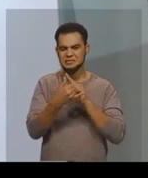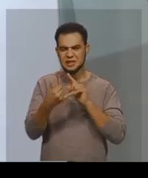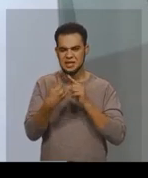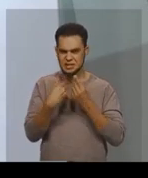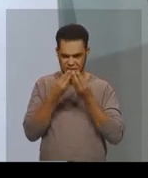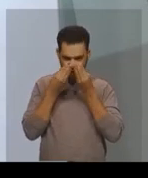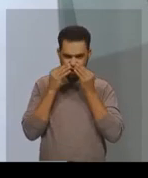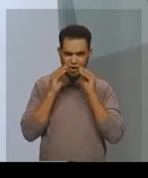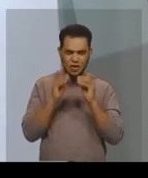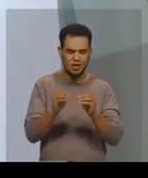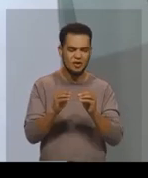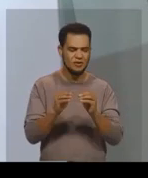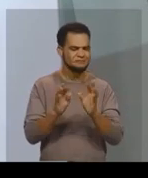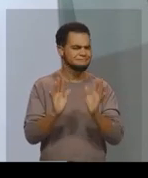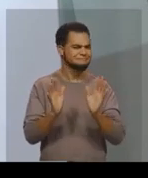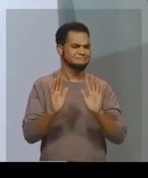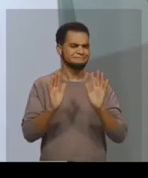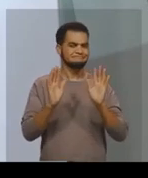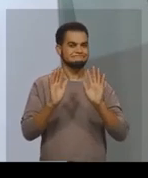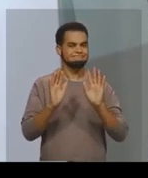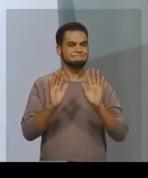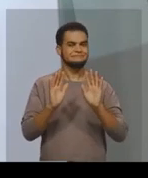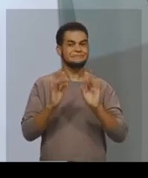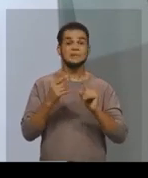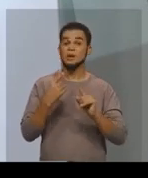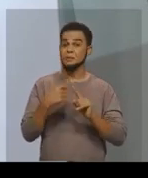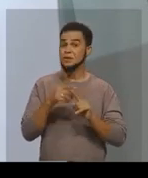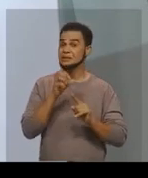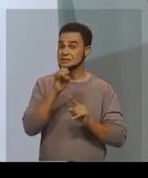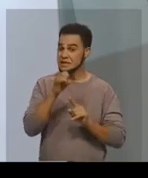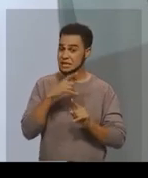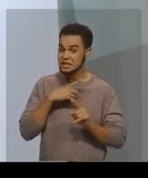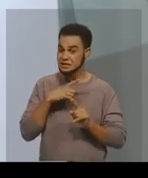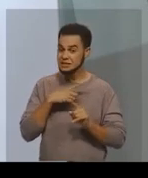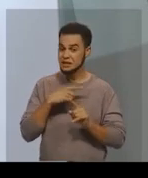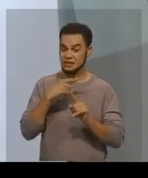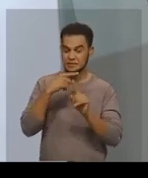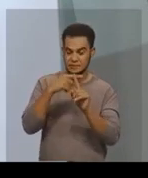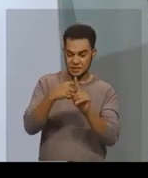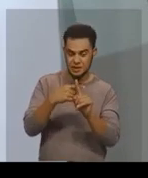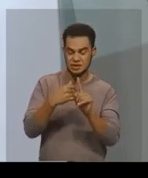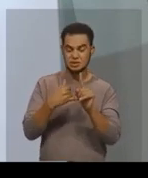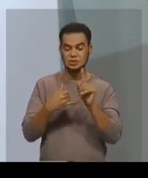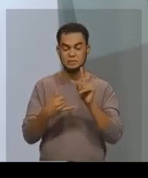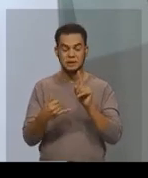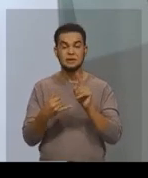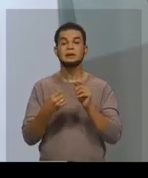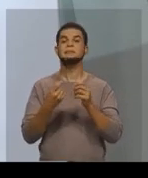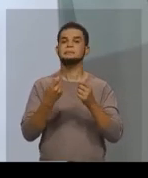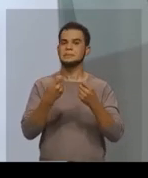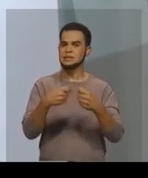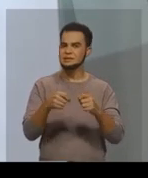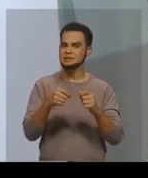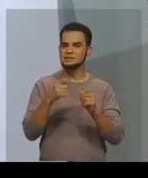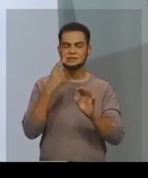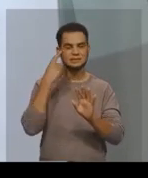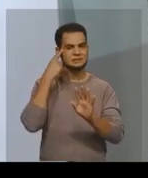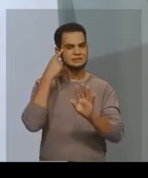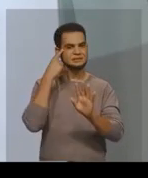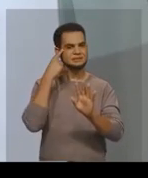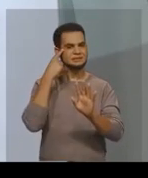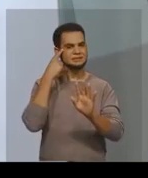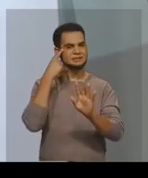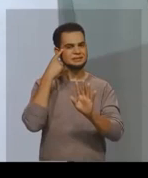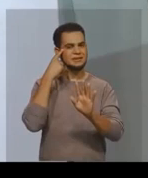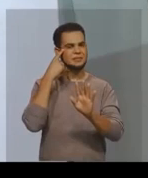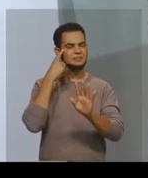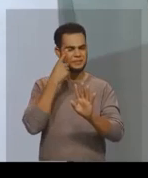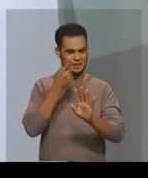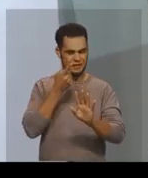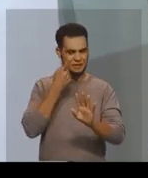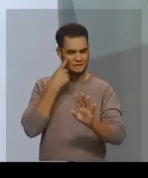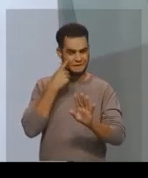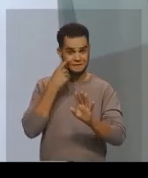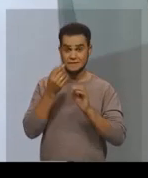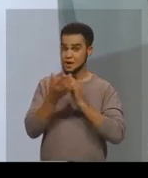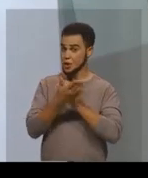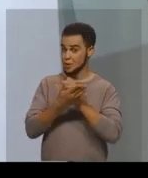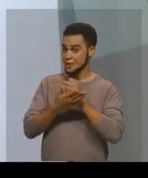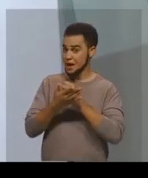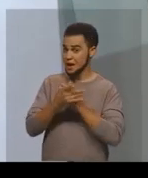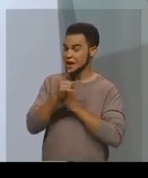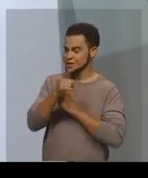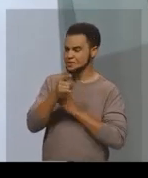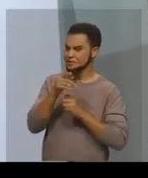uma soma ou uma subtração, esqueça, não pode fazer isso, tá? Vou deixar só o básico aqui para você fazer em